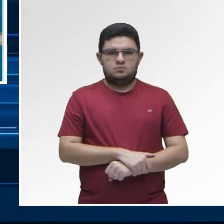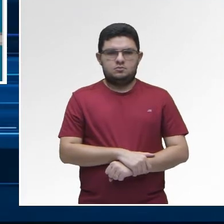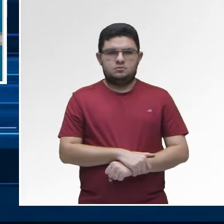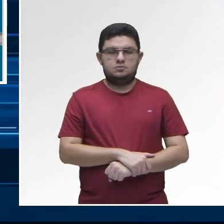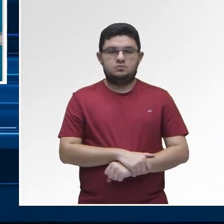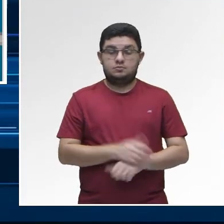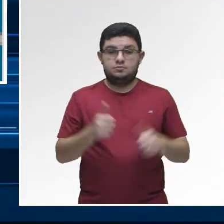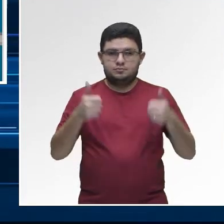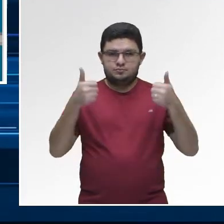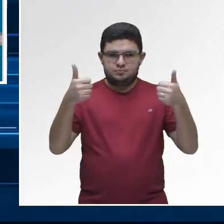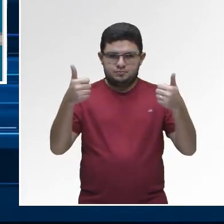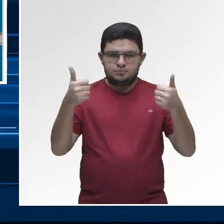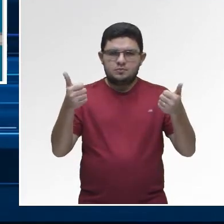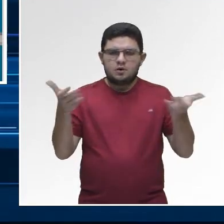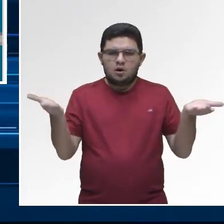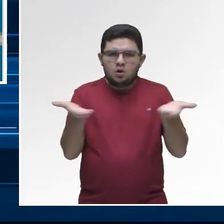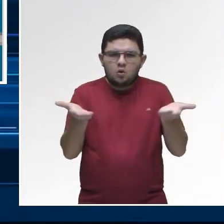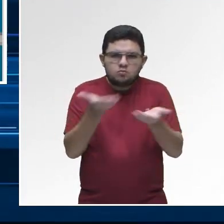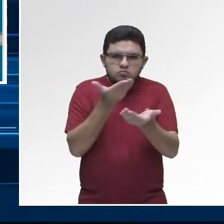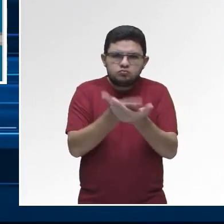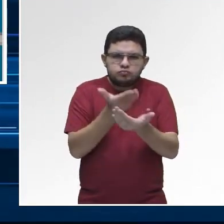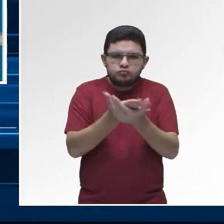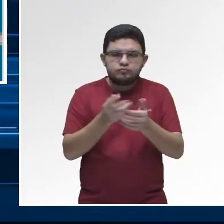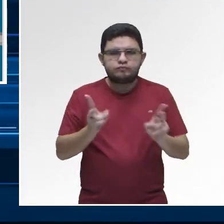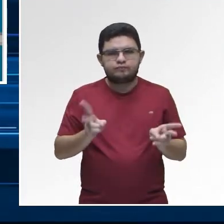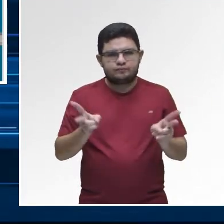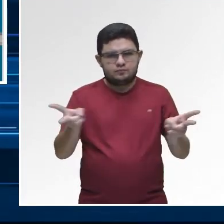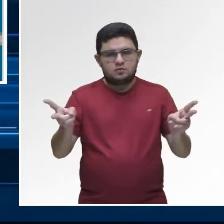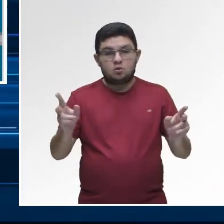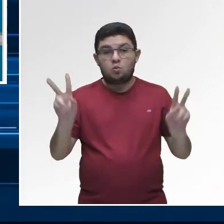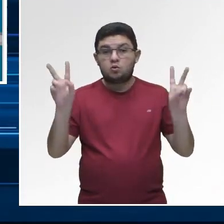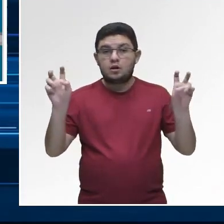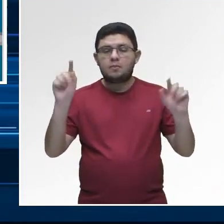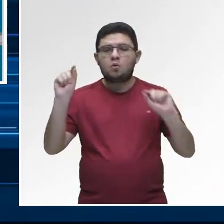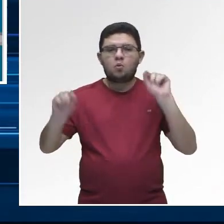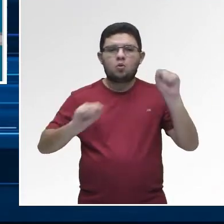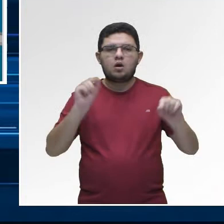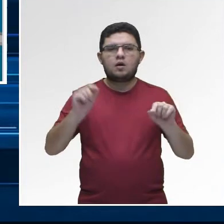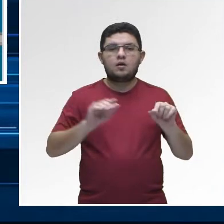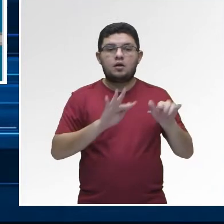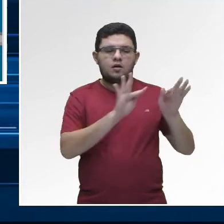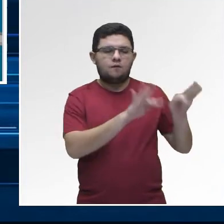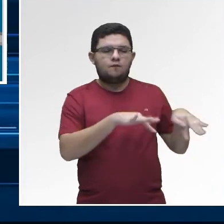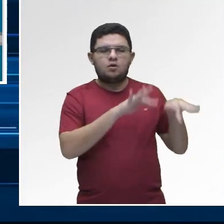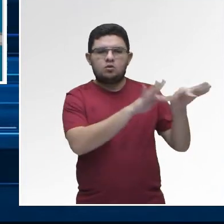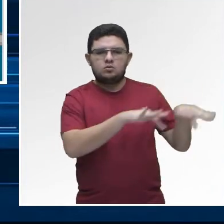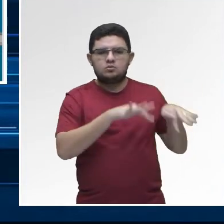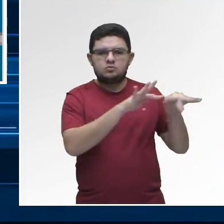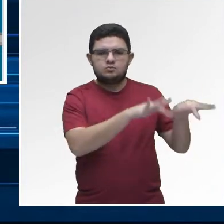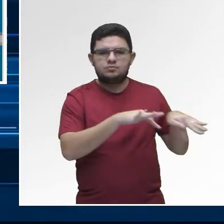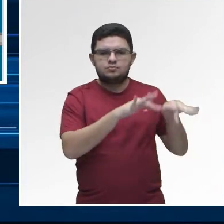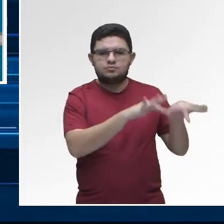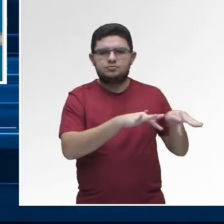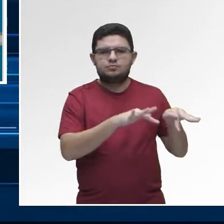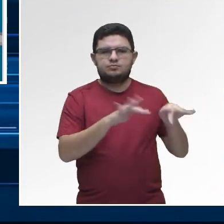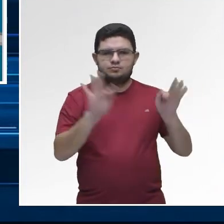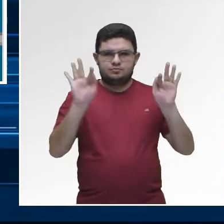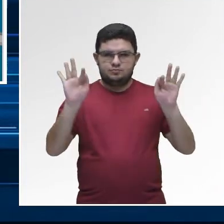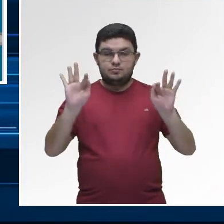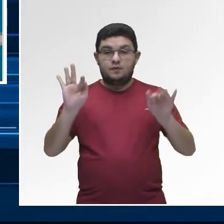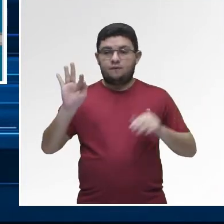Muito bem, vamos dar continuidade à nossa aula de hoje, que fala sobre o feudalismo, não é isso? Então a gente vai